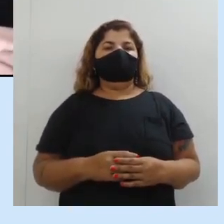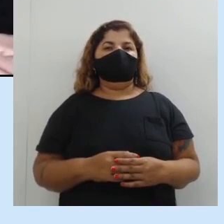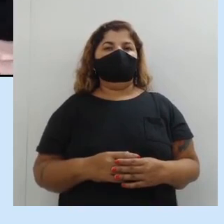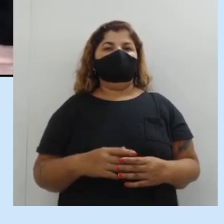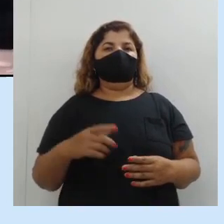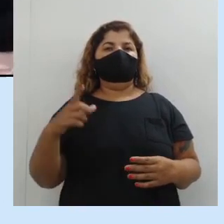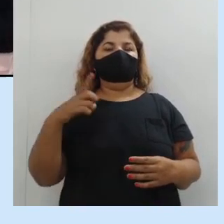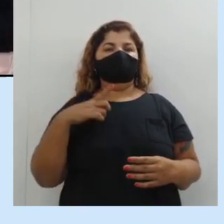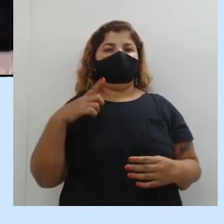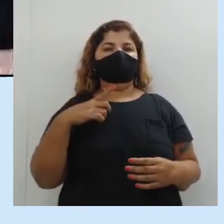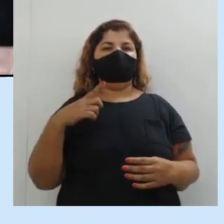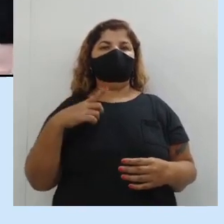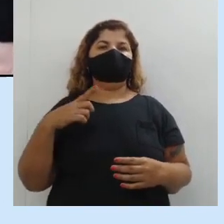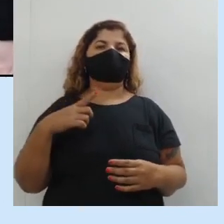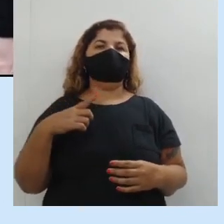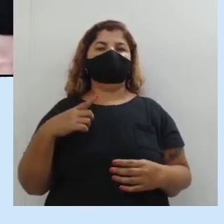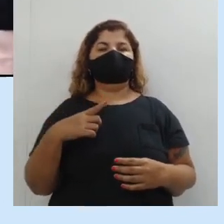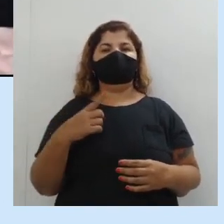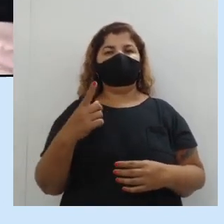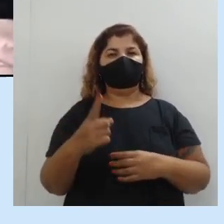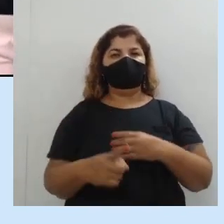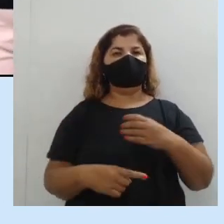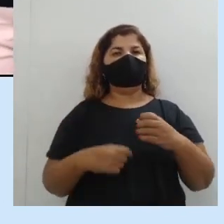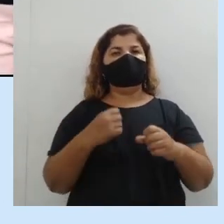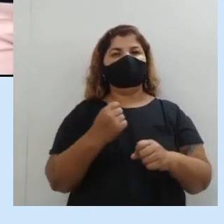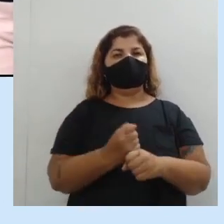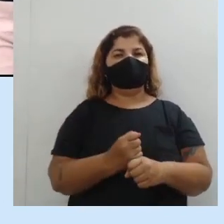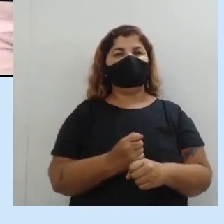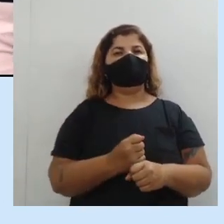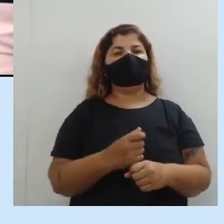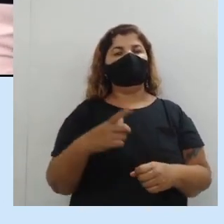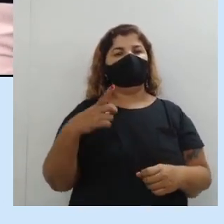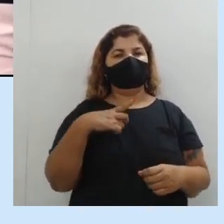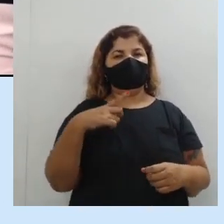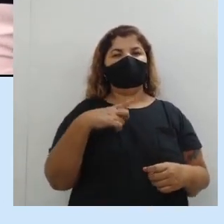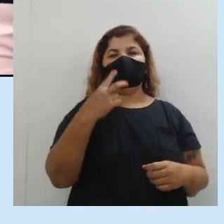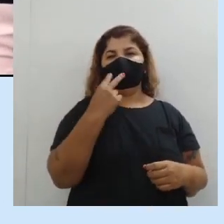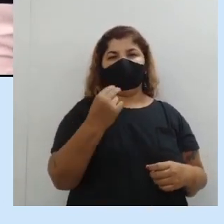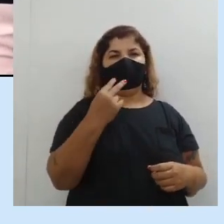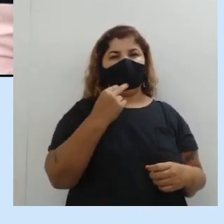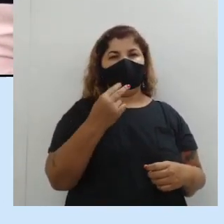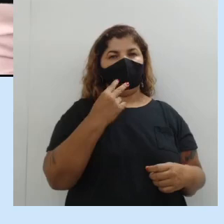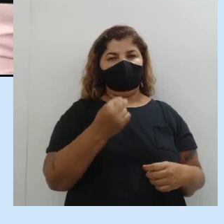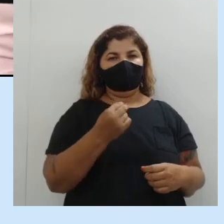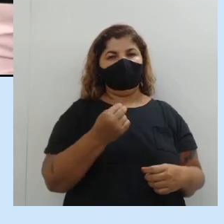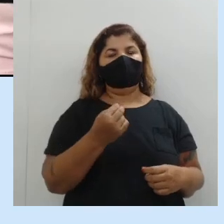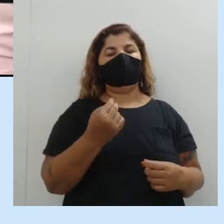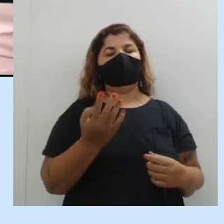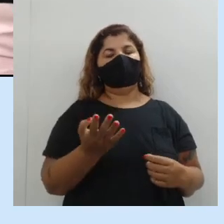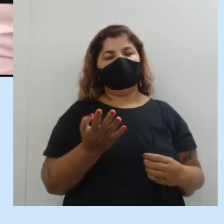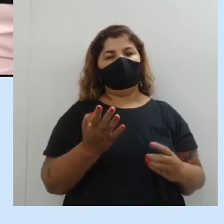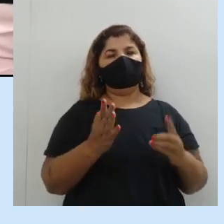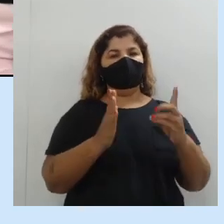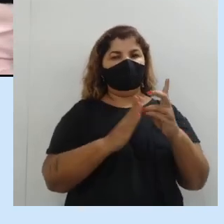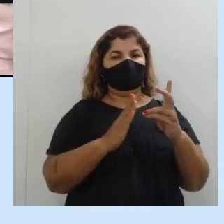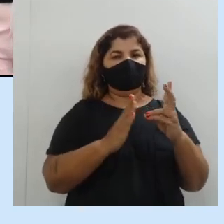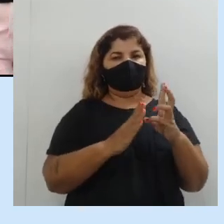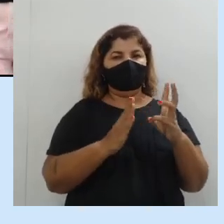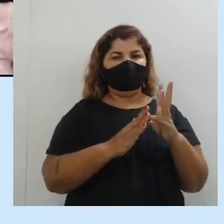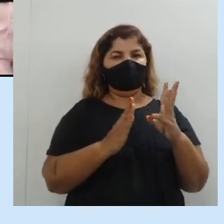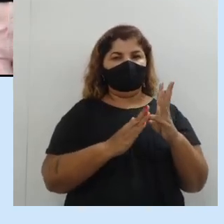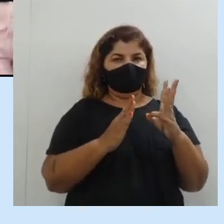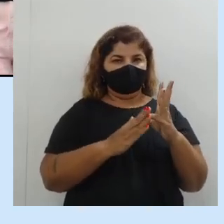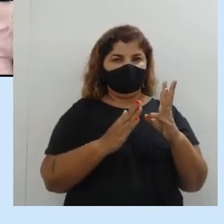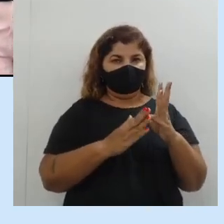Havia um ano a esta parte que se dedicava ao tupi-guarani. Todas as manhãs, antes que a aurora